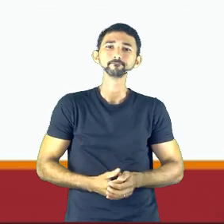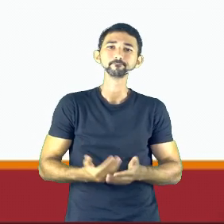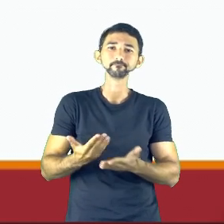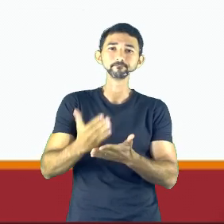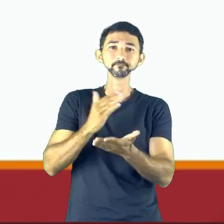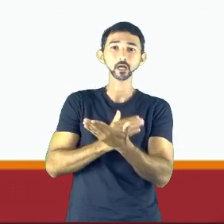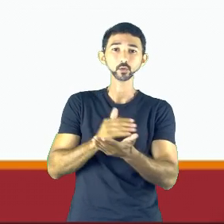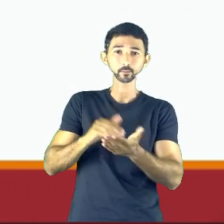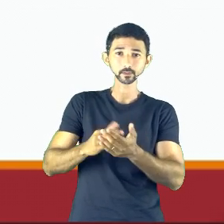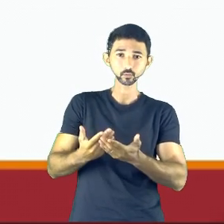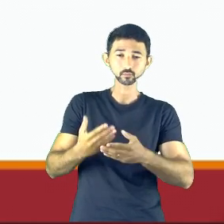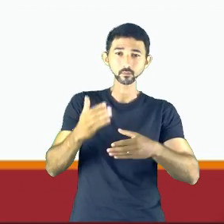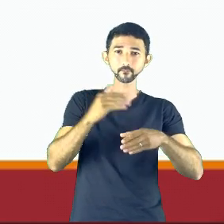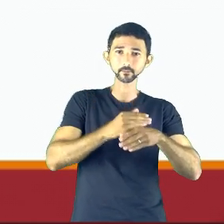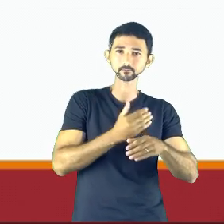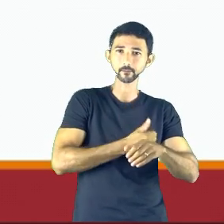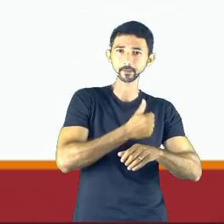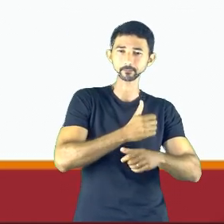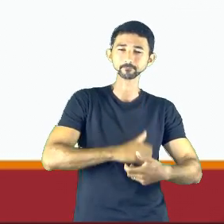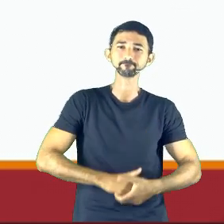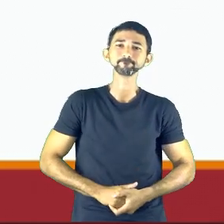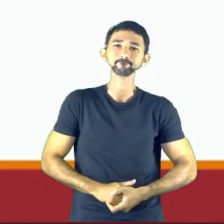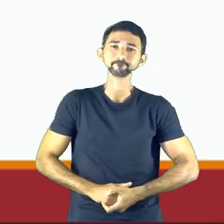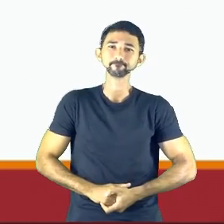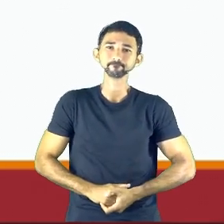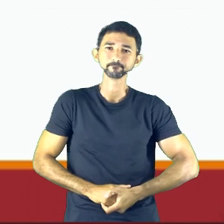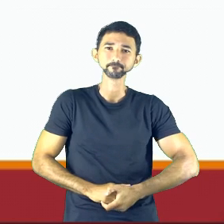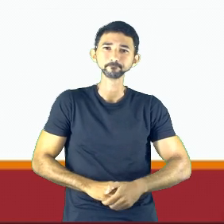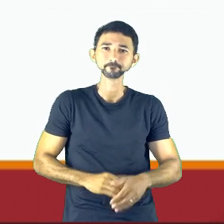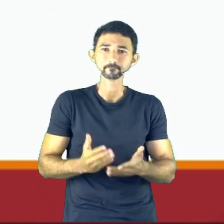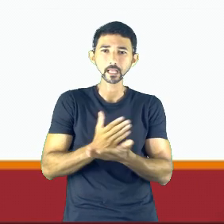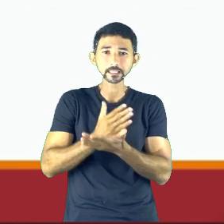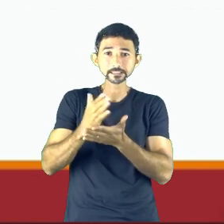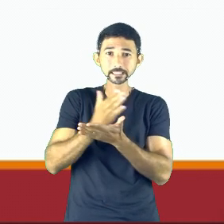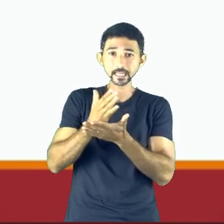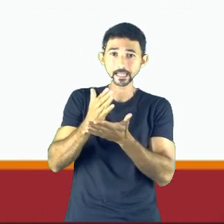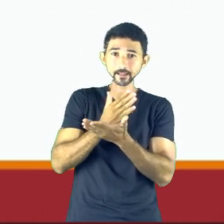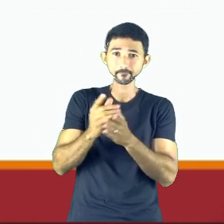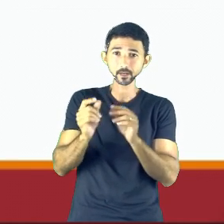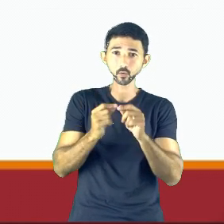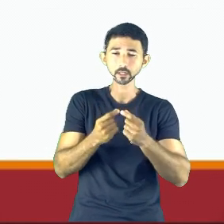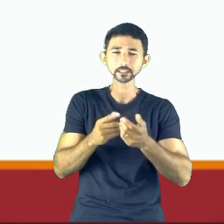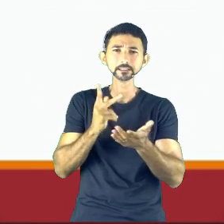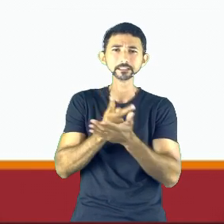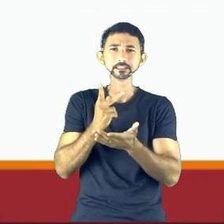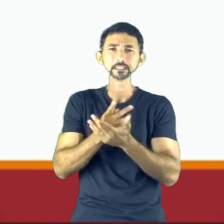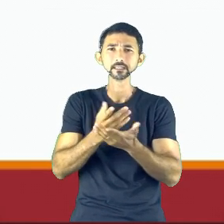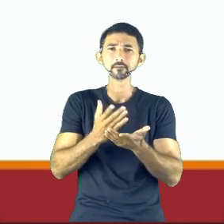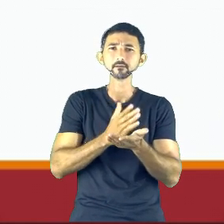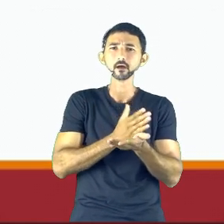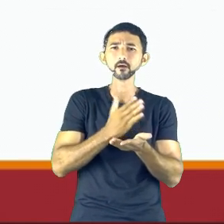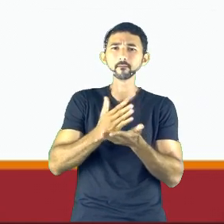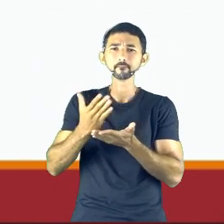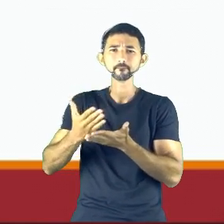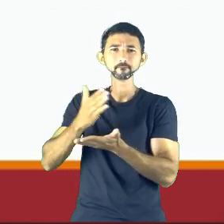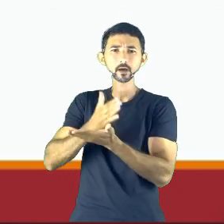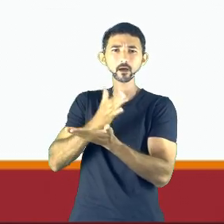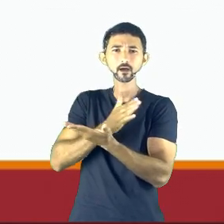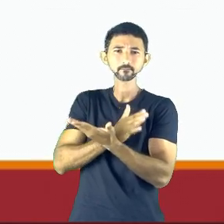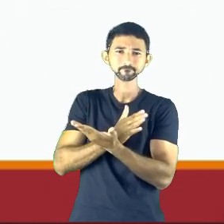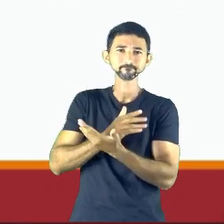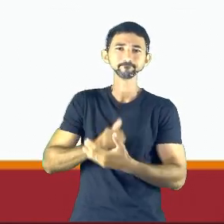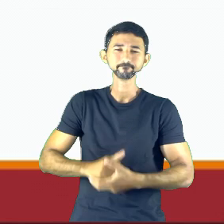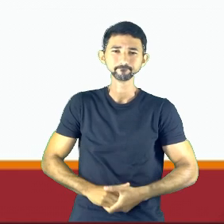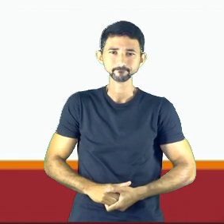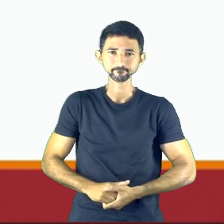última sílaba, aqui está a penúltima e aqui está a antepenúltima. No caso da separação silábica, a gente sempre conta as